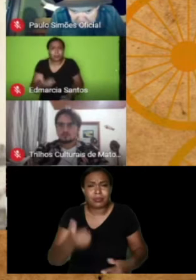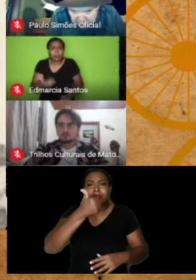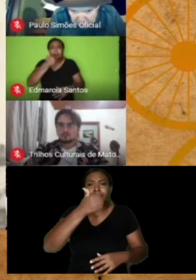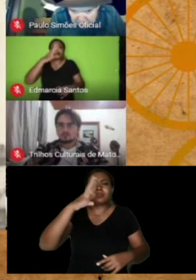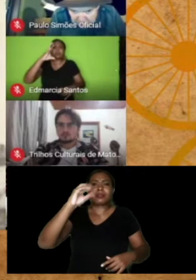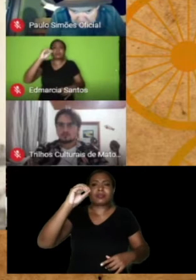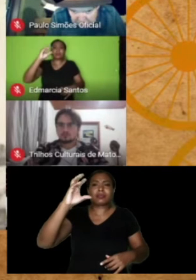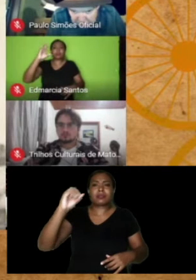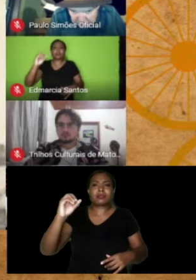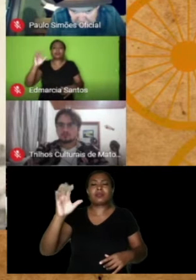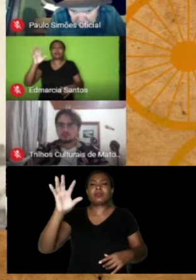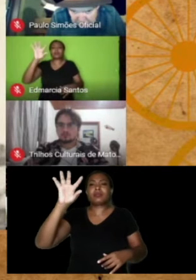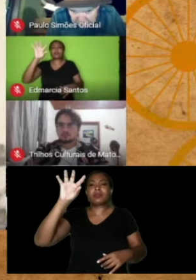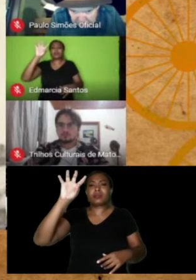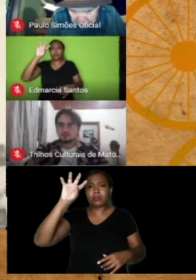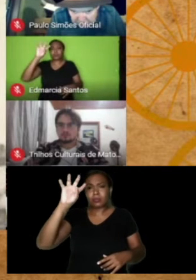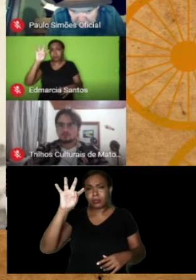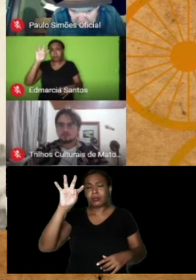de mercadoria.